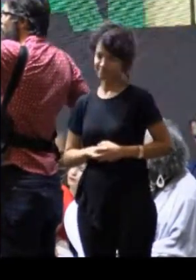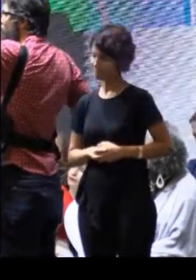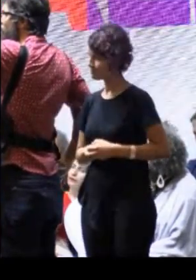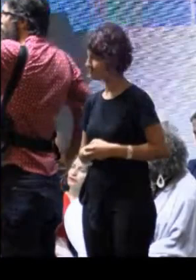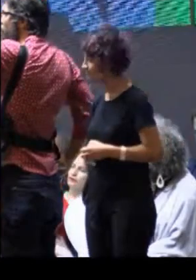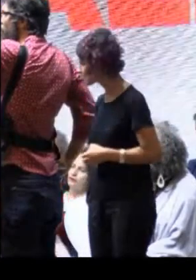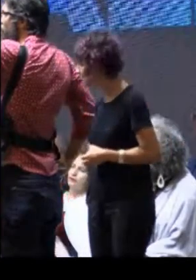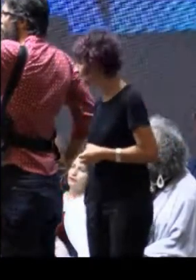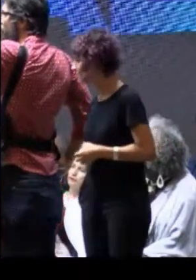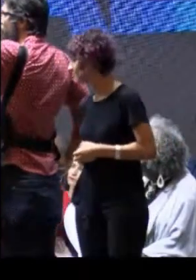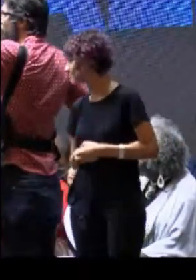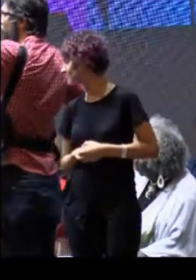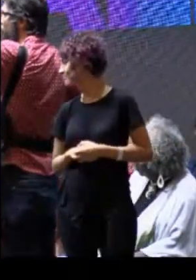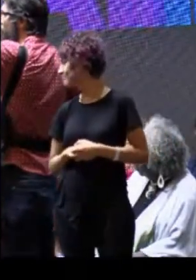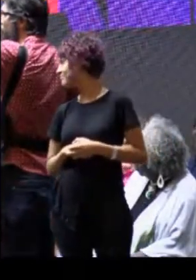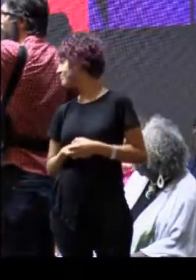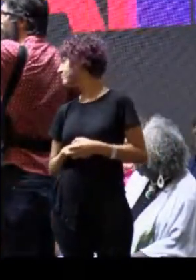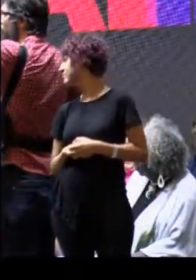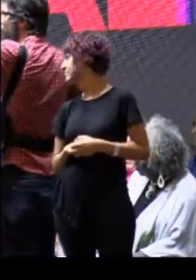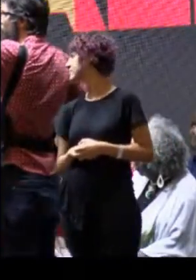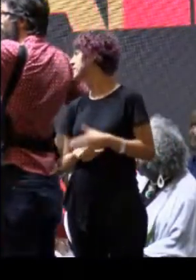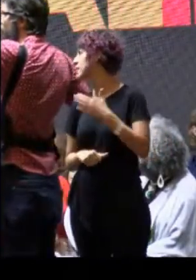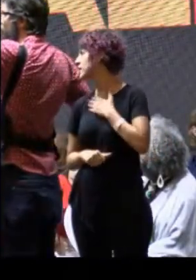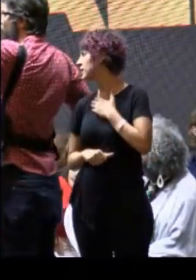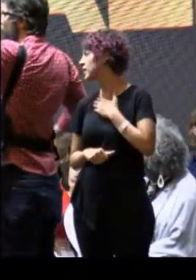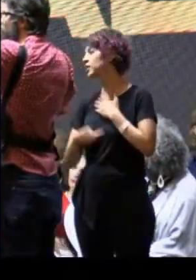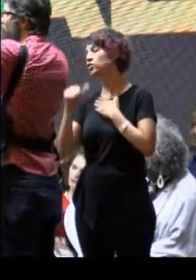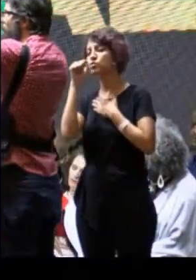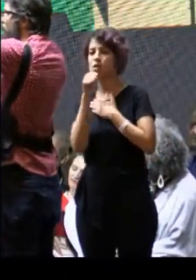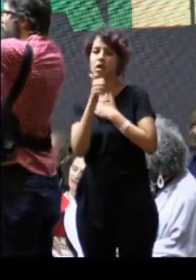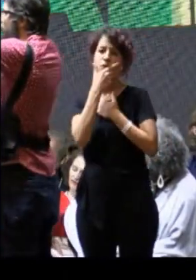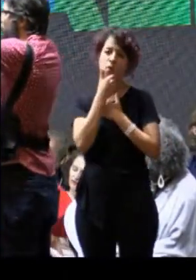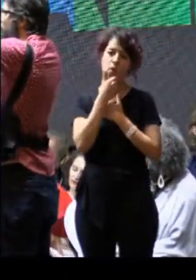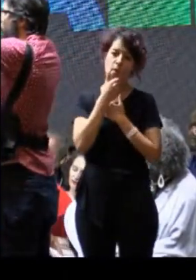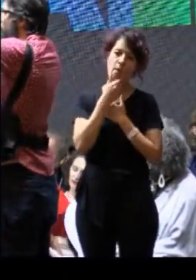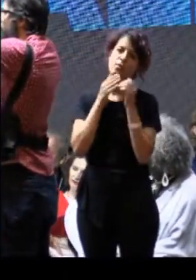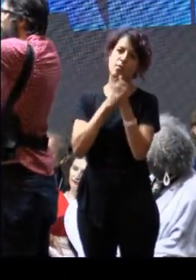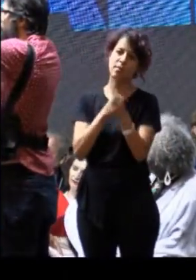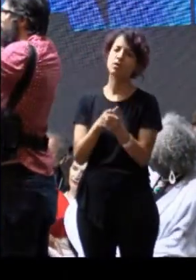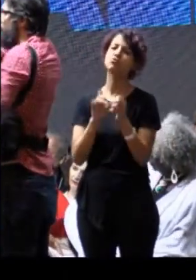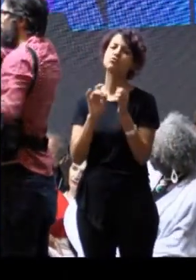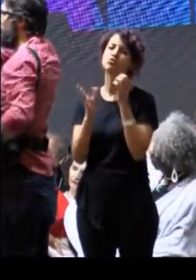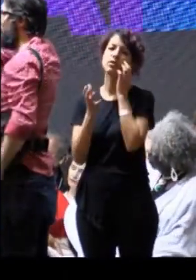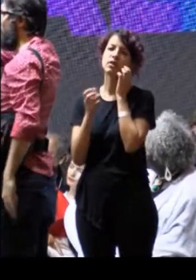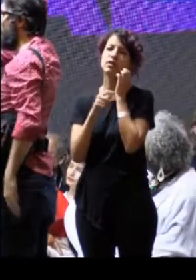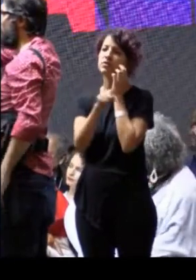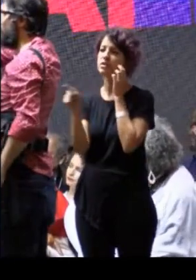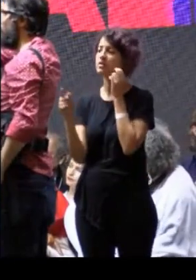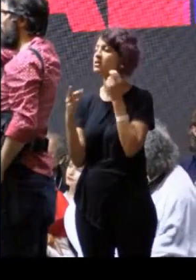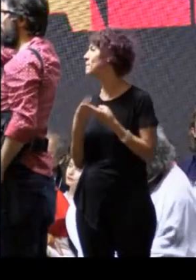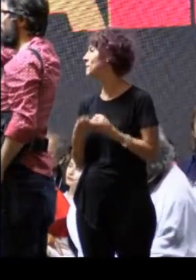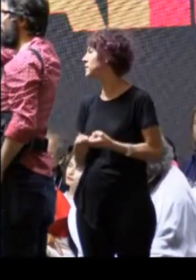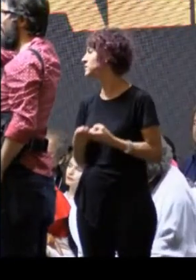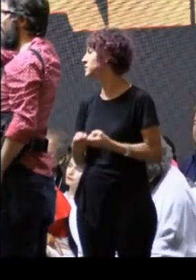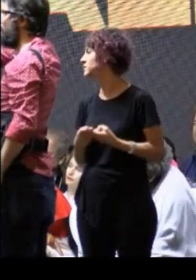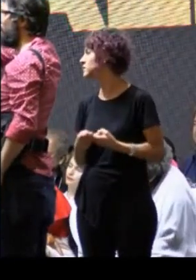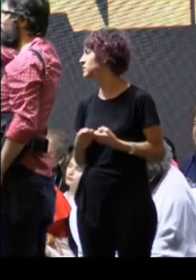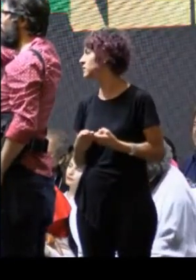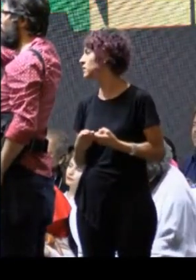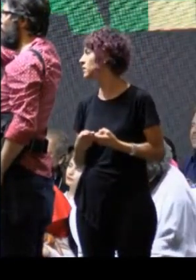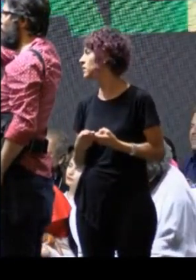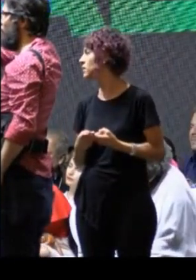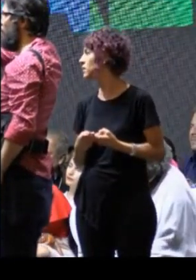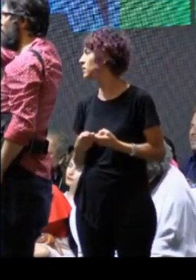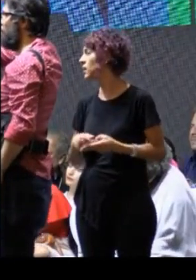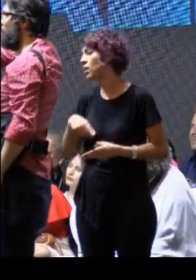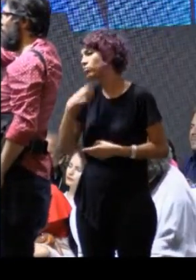Queridos companheiros e companheiras, eu só queria que vocês tivessem paciência, porque não é possível